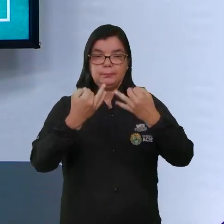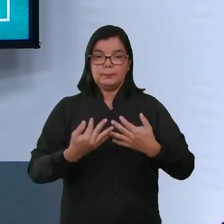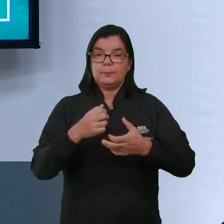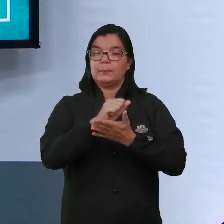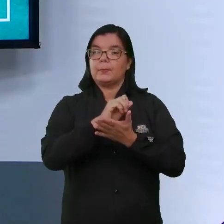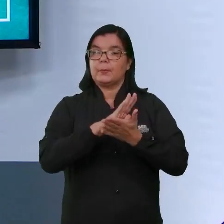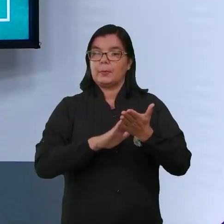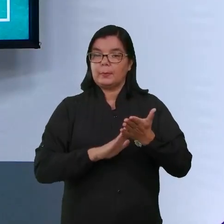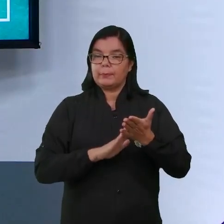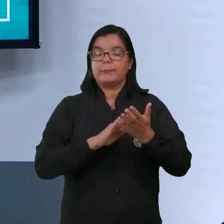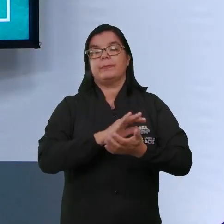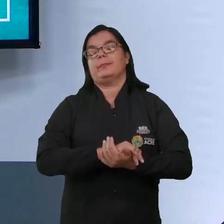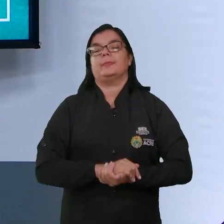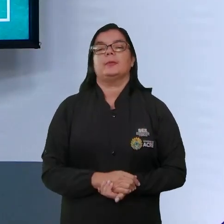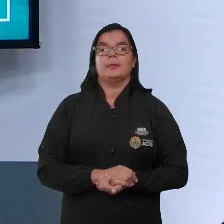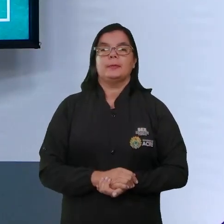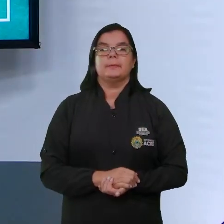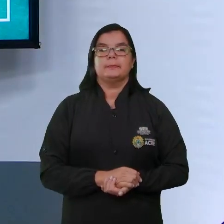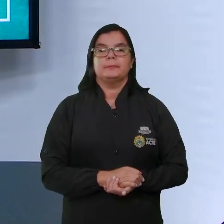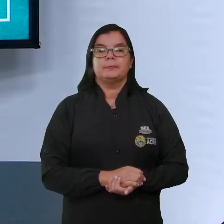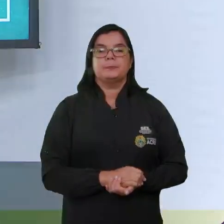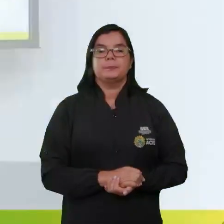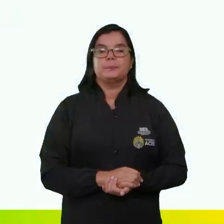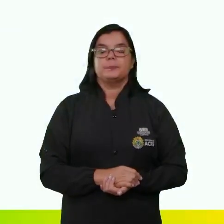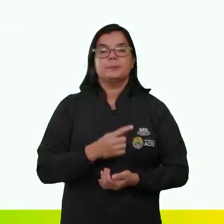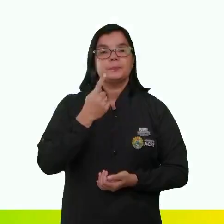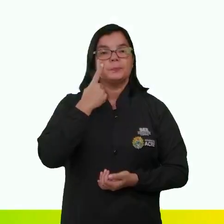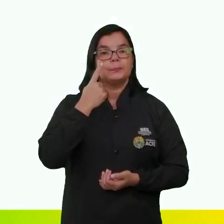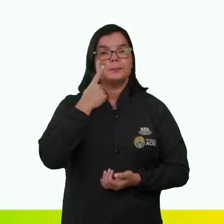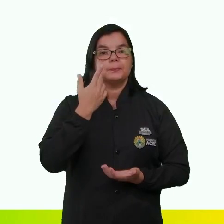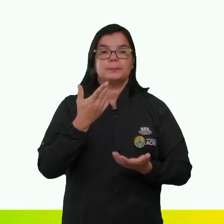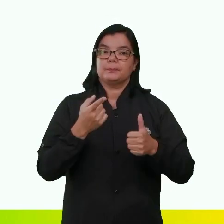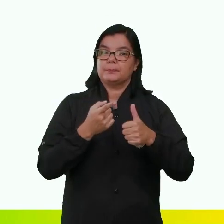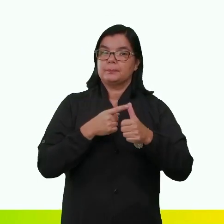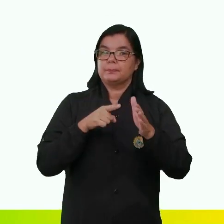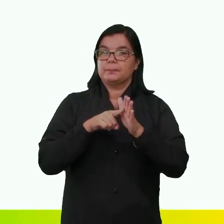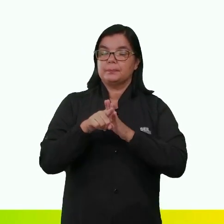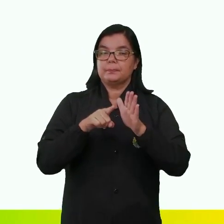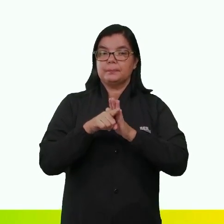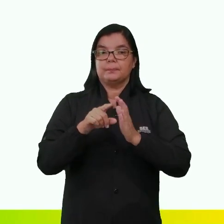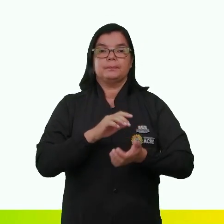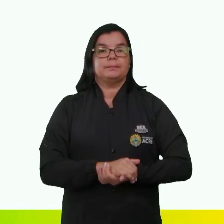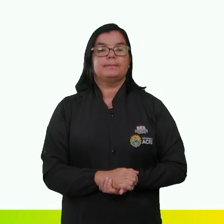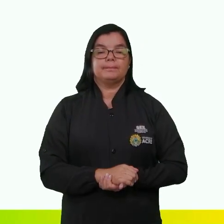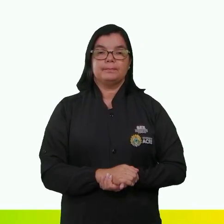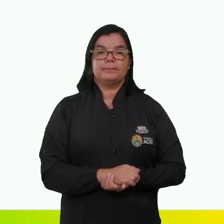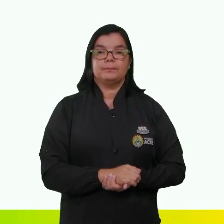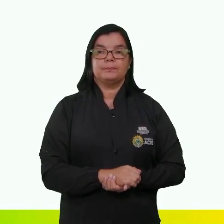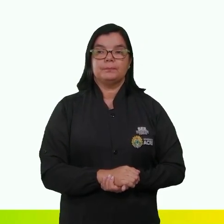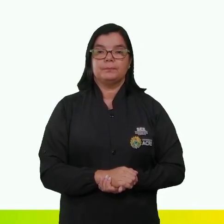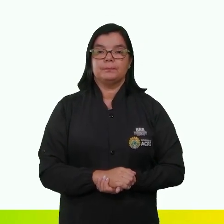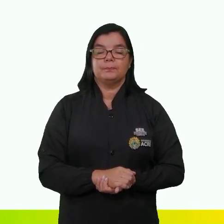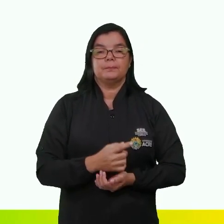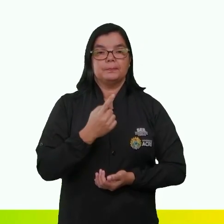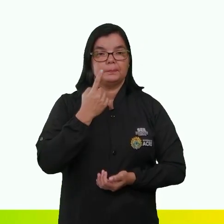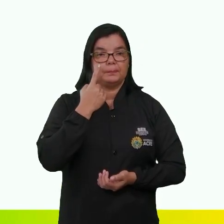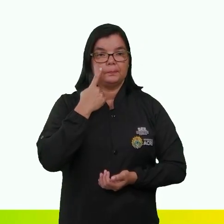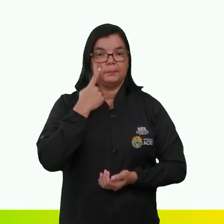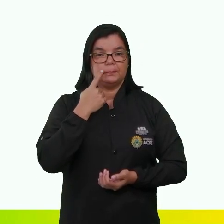vamos para a nossa atividade. Vamos visualizar a nossa primeira questão e